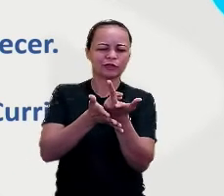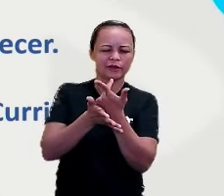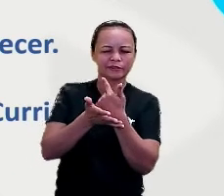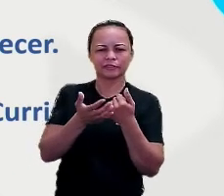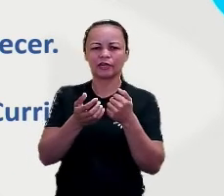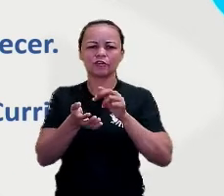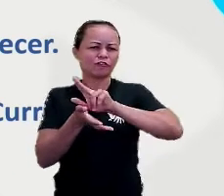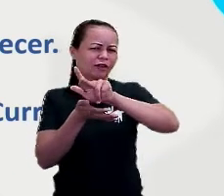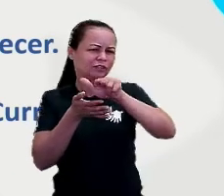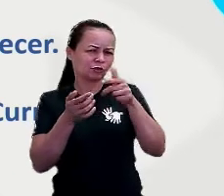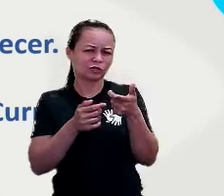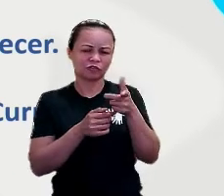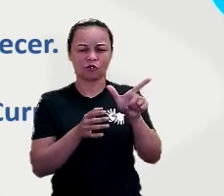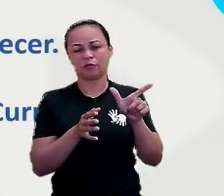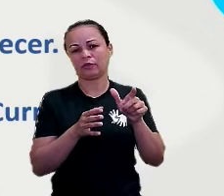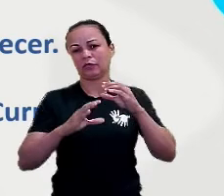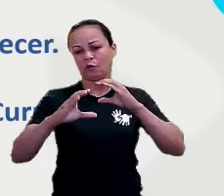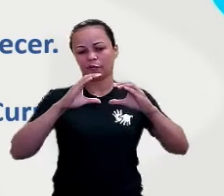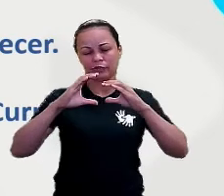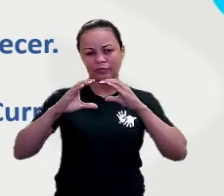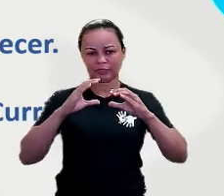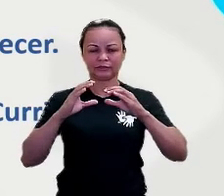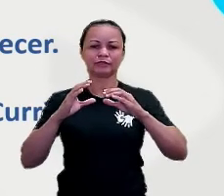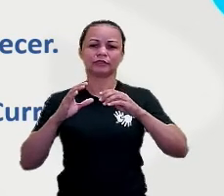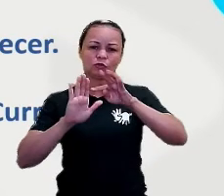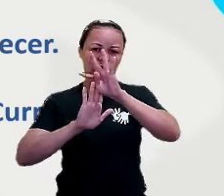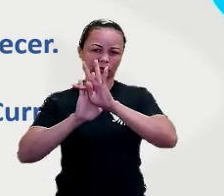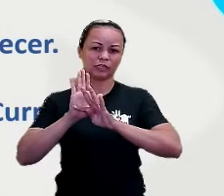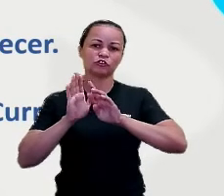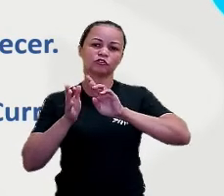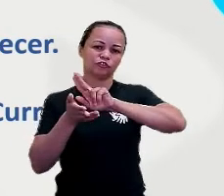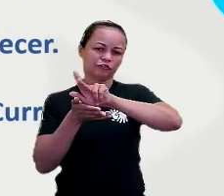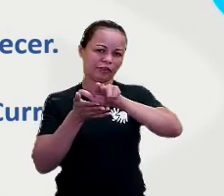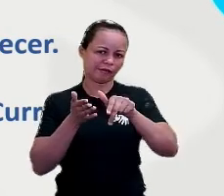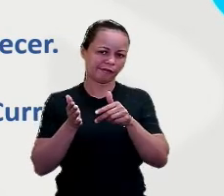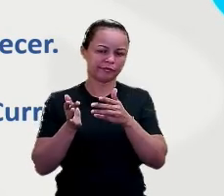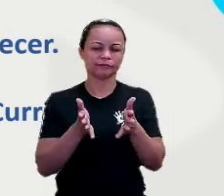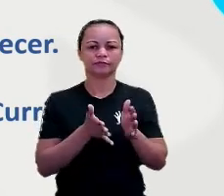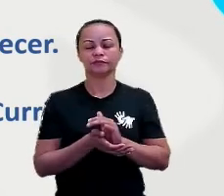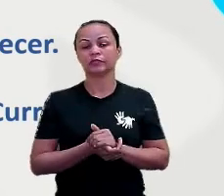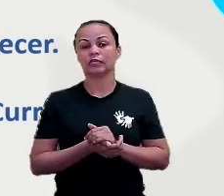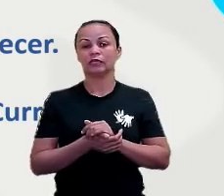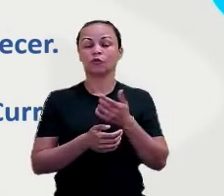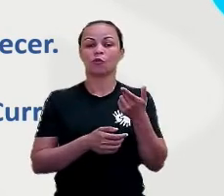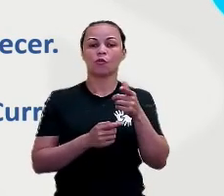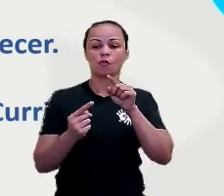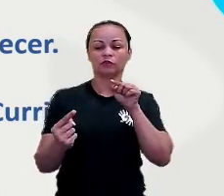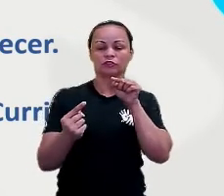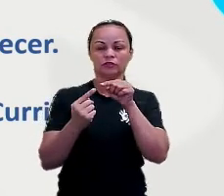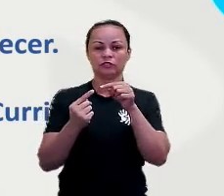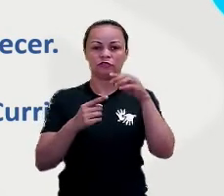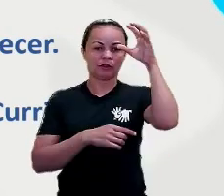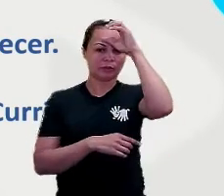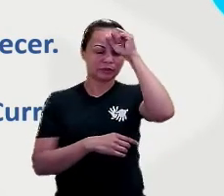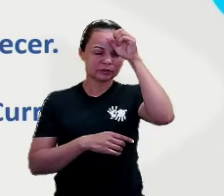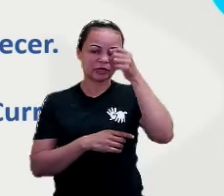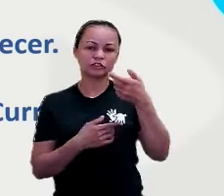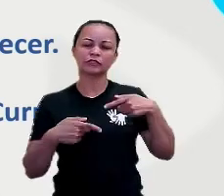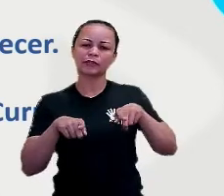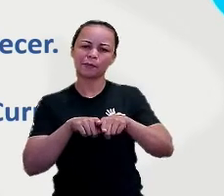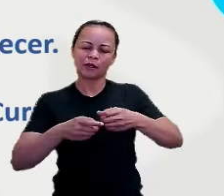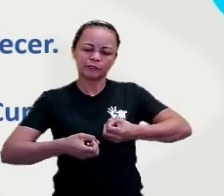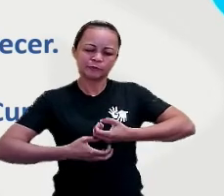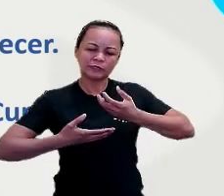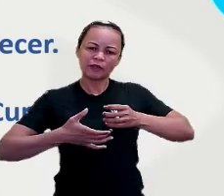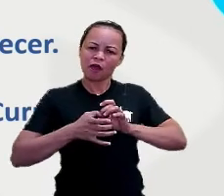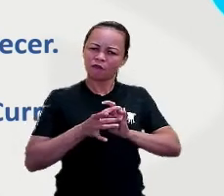de expressão, comunicando-se com diferentes contextos. Nosso outro objetivo de aprendizagem é expressar-se